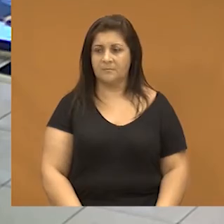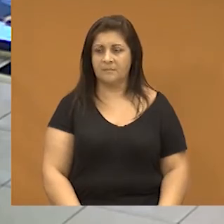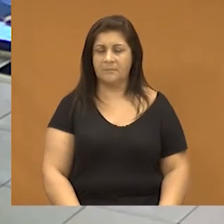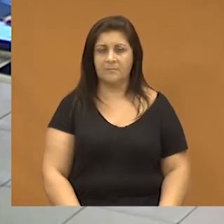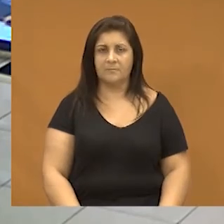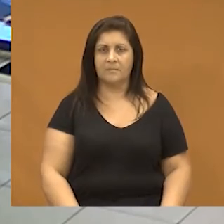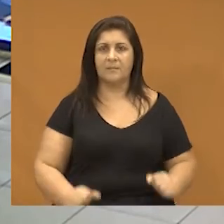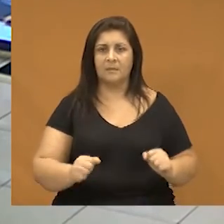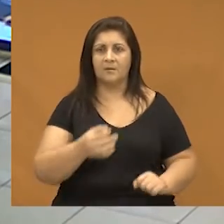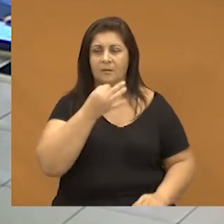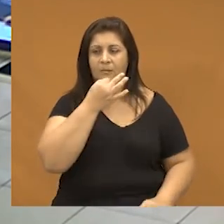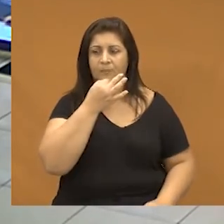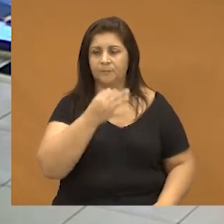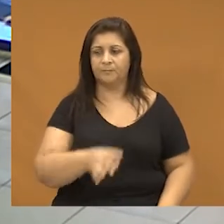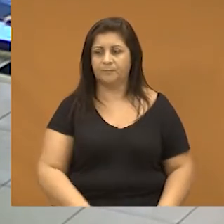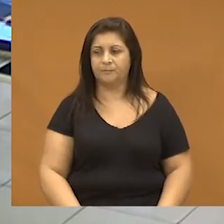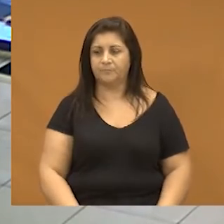O projeto continua em discussão.